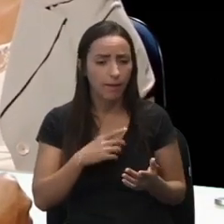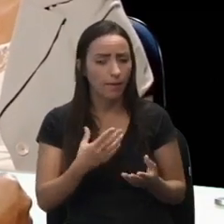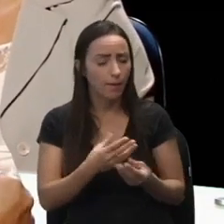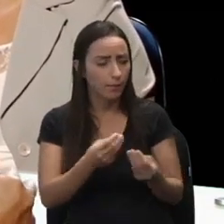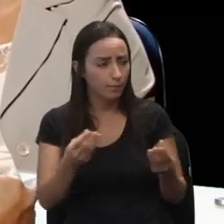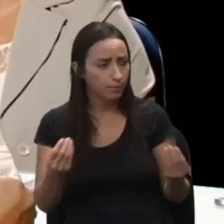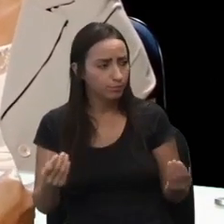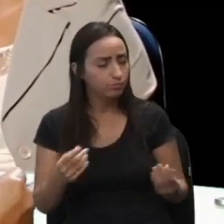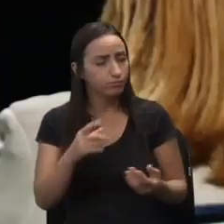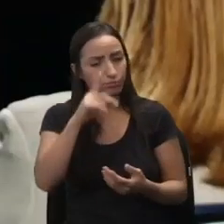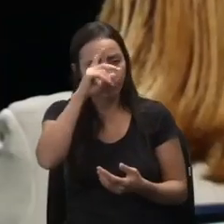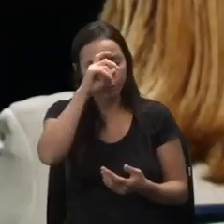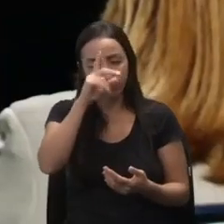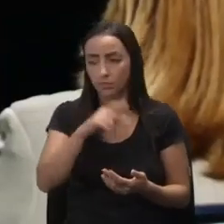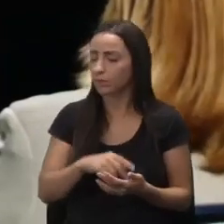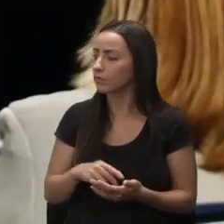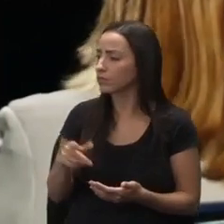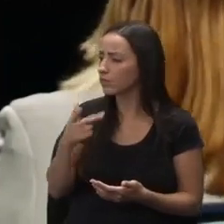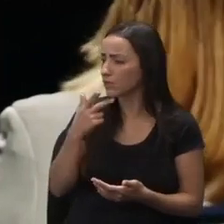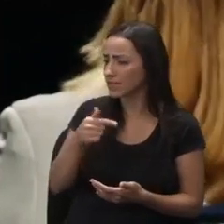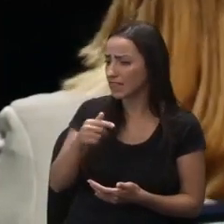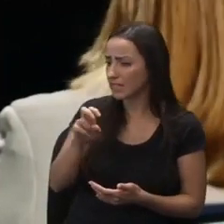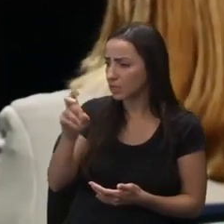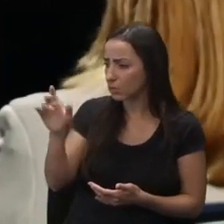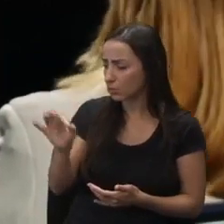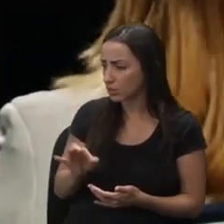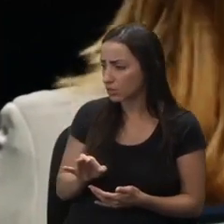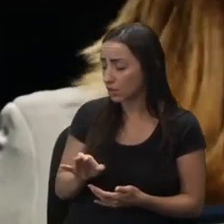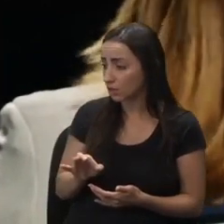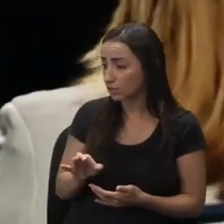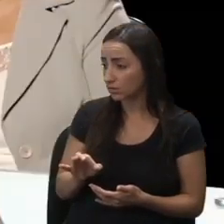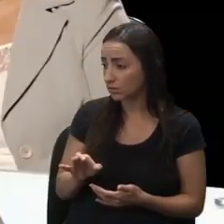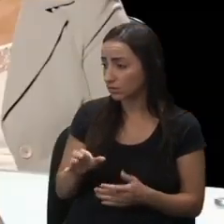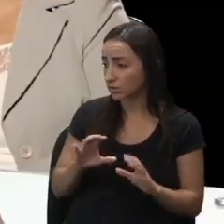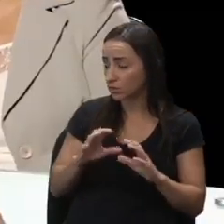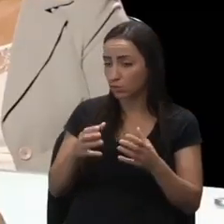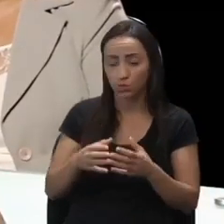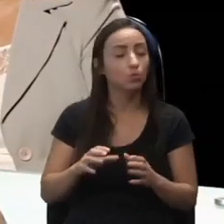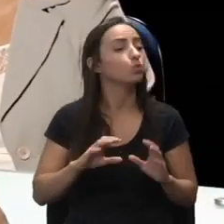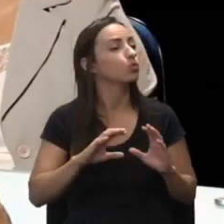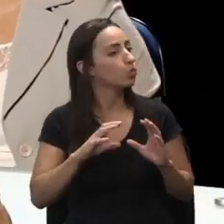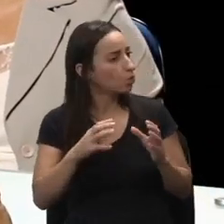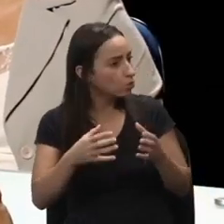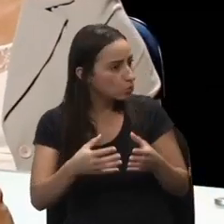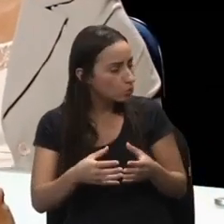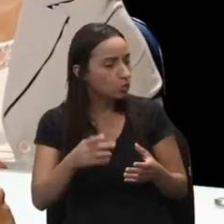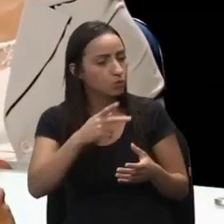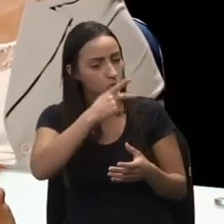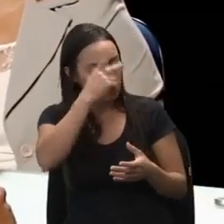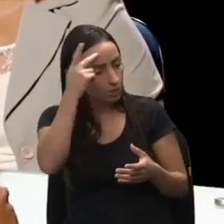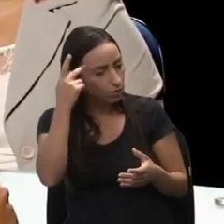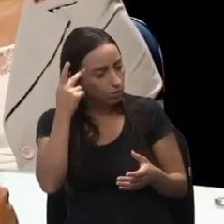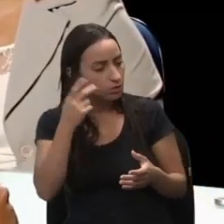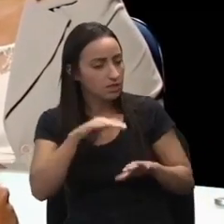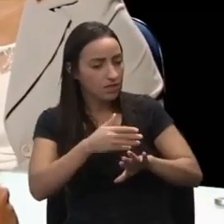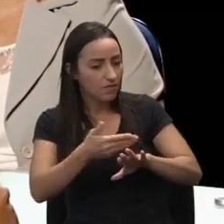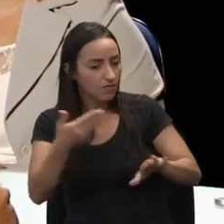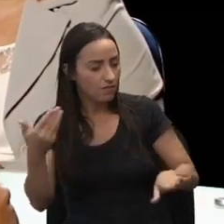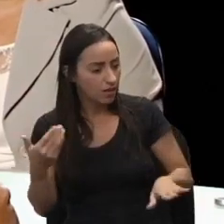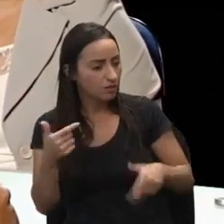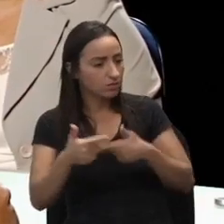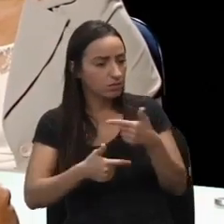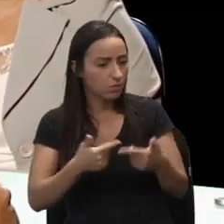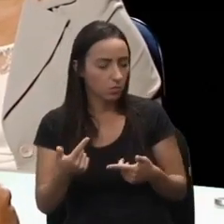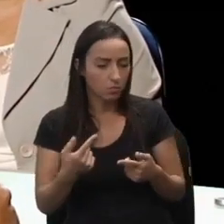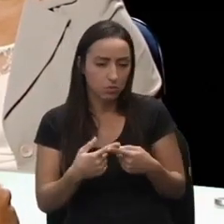hospitais e nos ambulatórios. Você falou 75% desse conjunto de Do conjunto de pessoas que se afastam por problemas